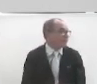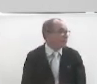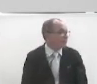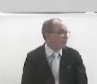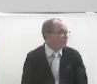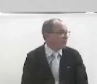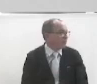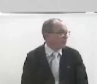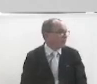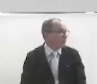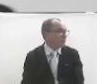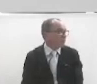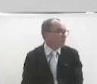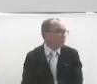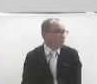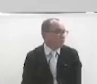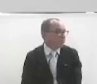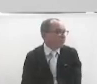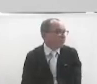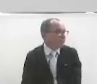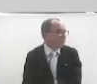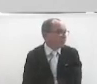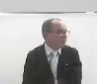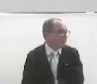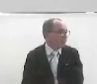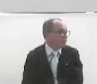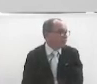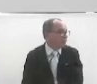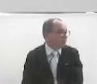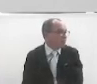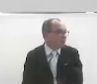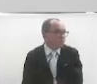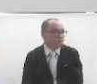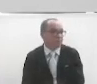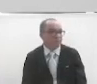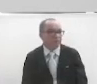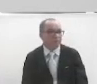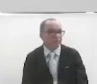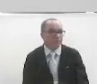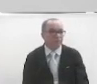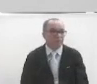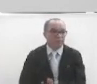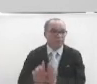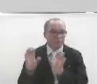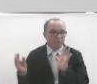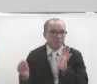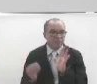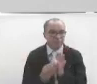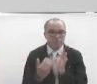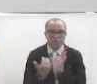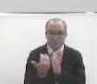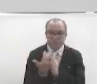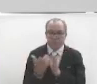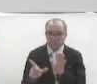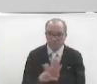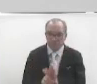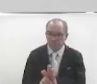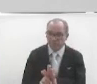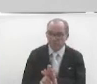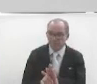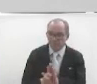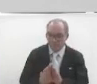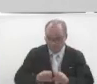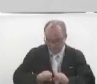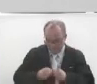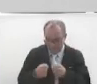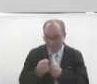E aí a emenda aditiva do projeto de lei experimentar